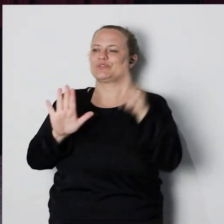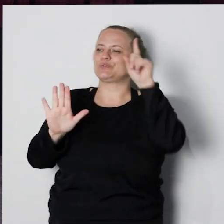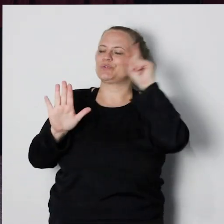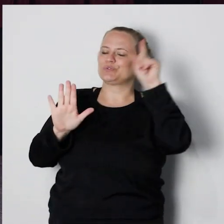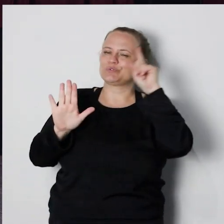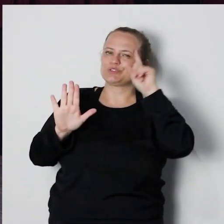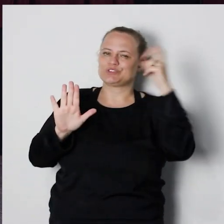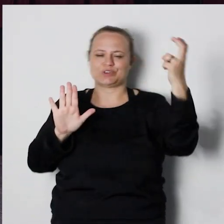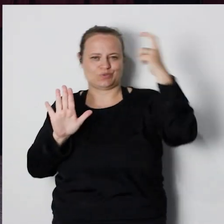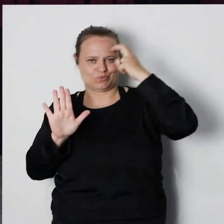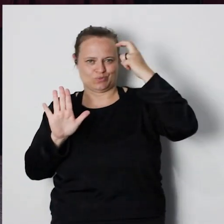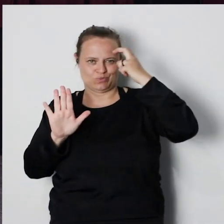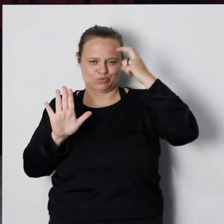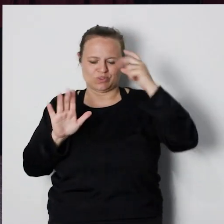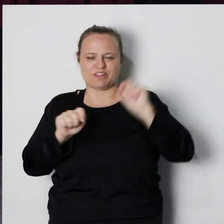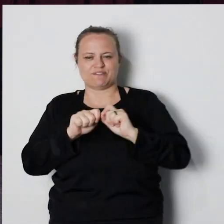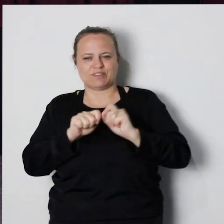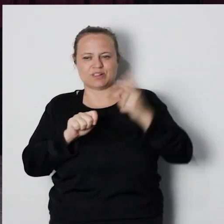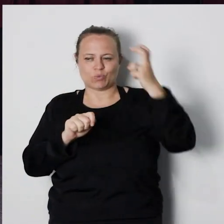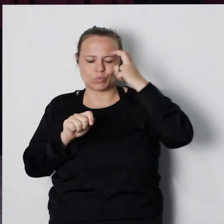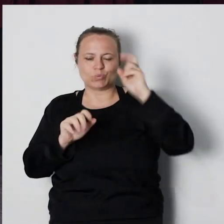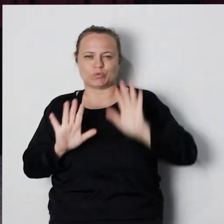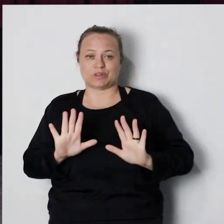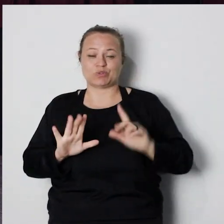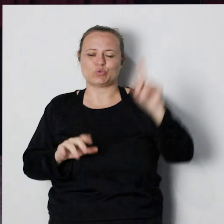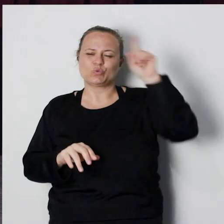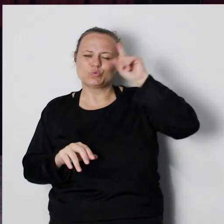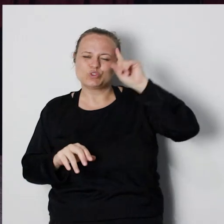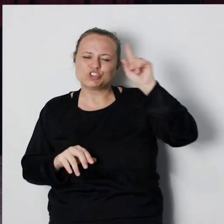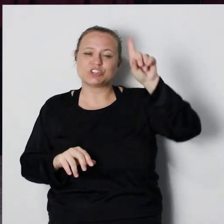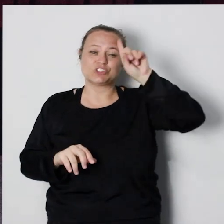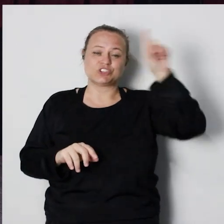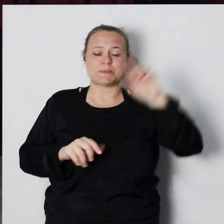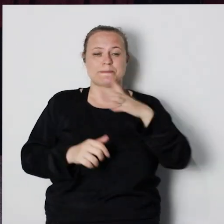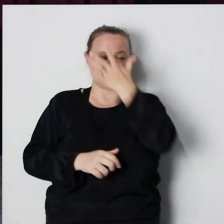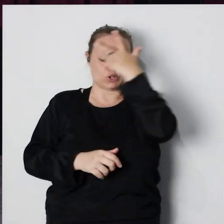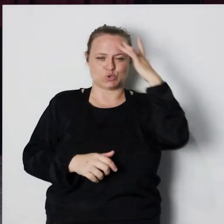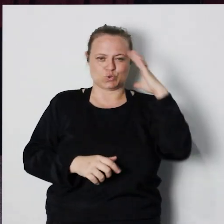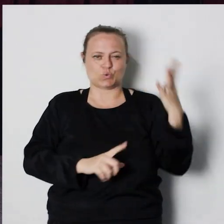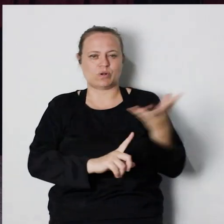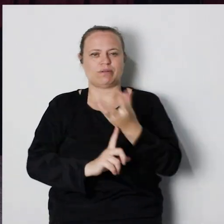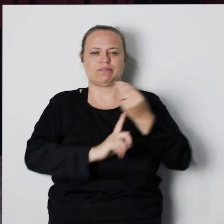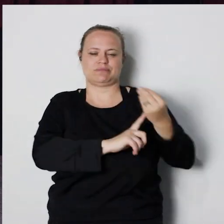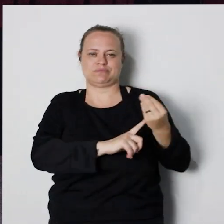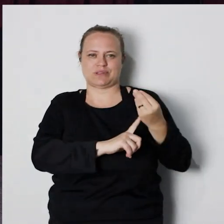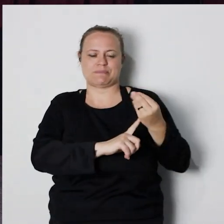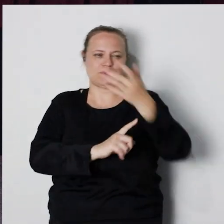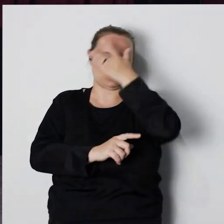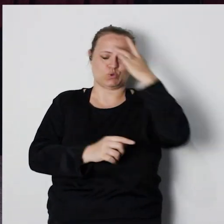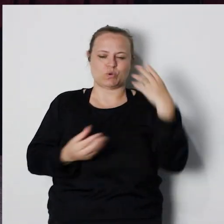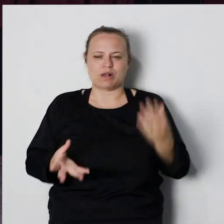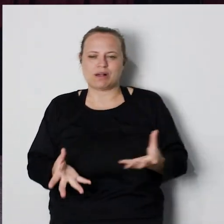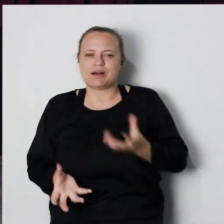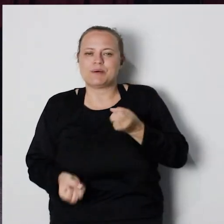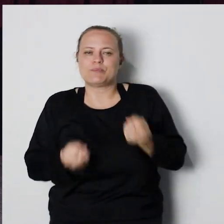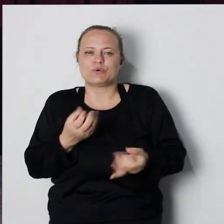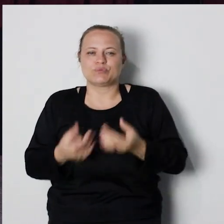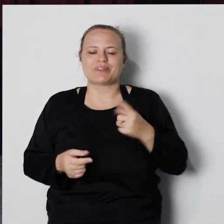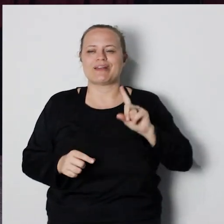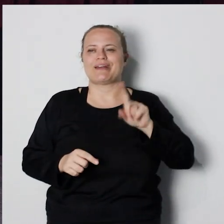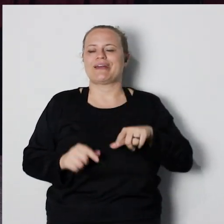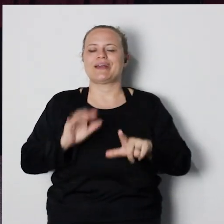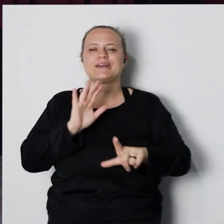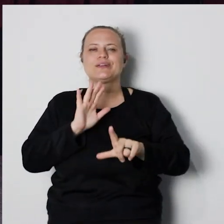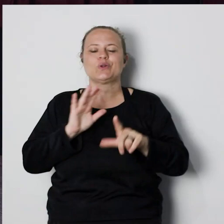gente vê a importância da política pública, ela vai refletir no dia a dia da produção cultural, ela vai refletir no dia a